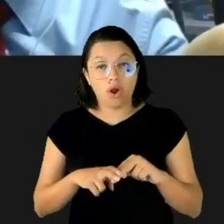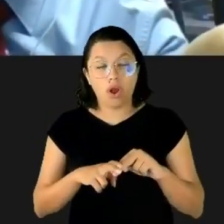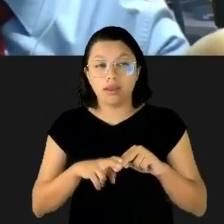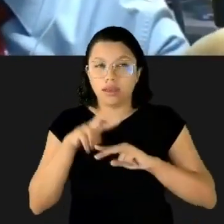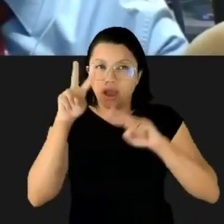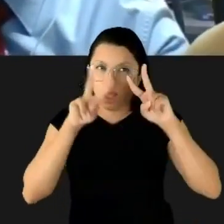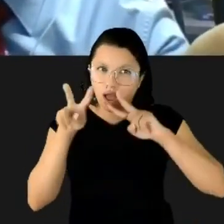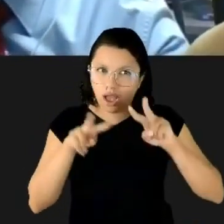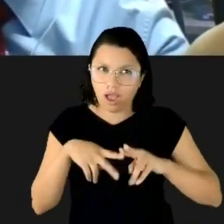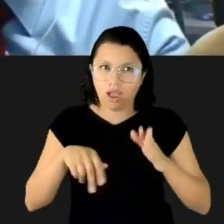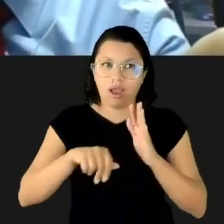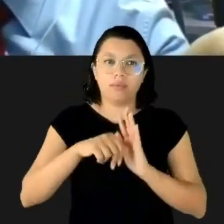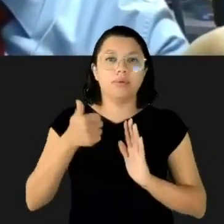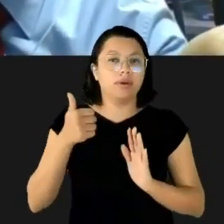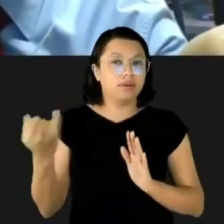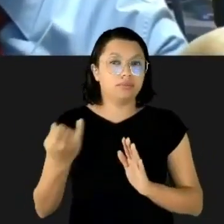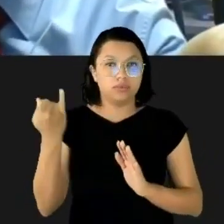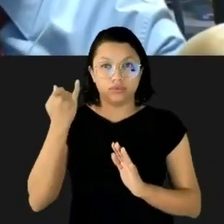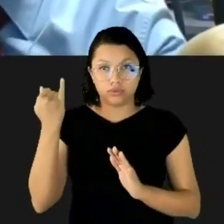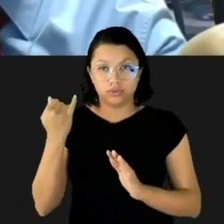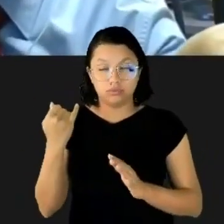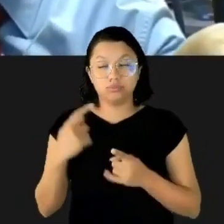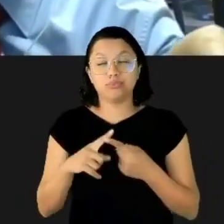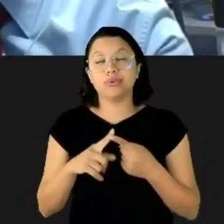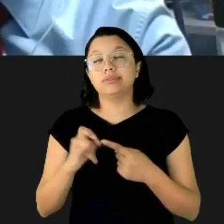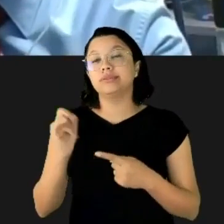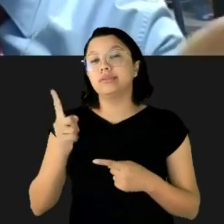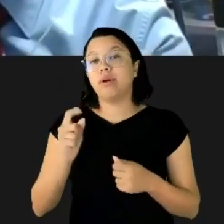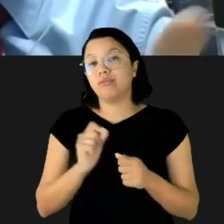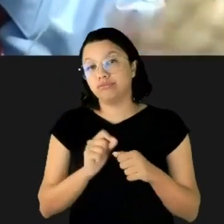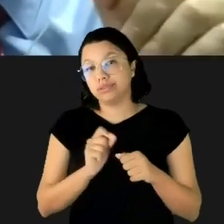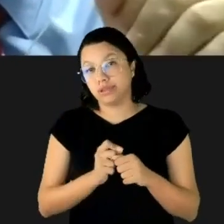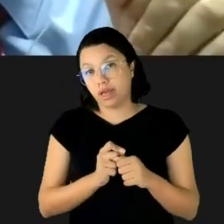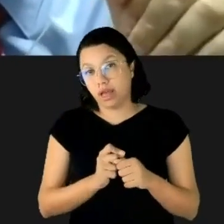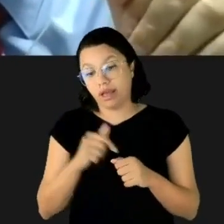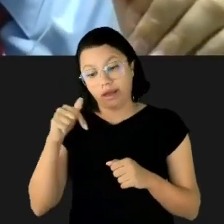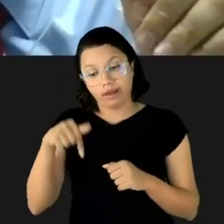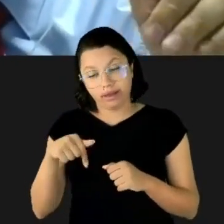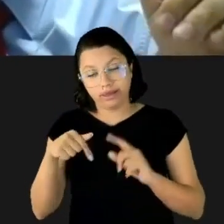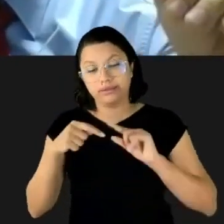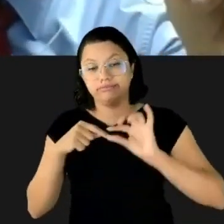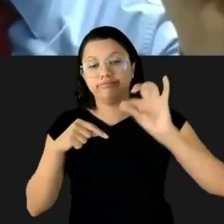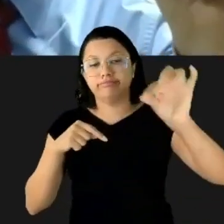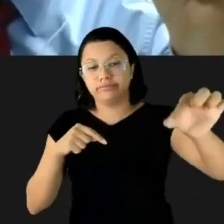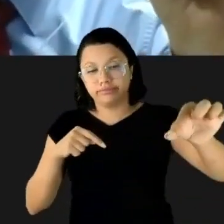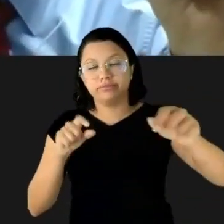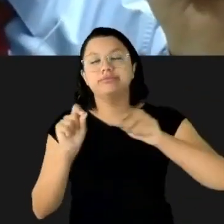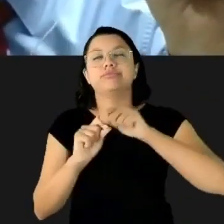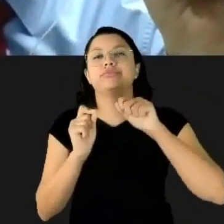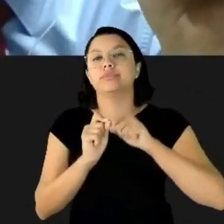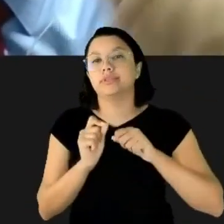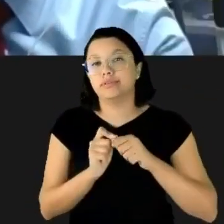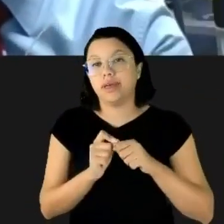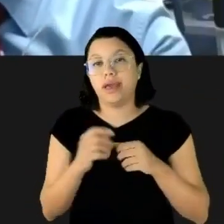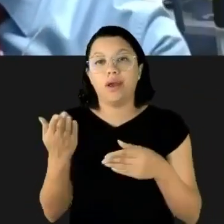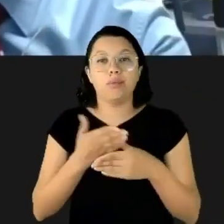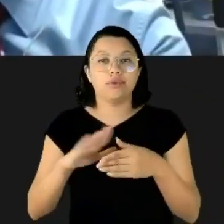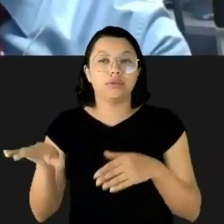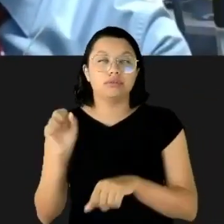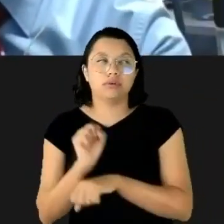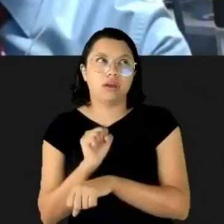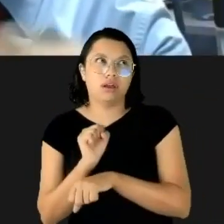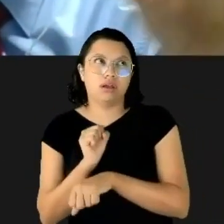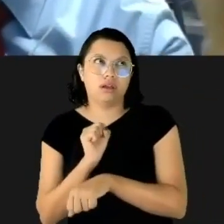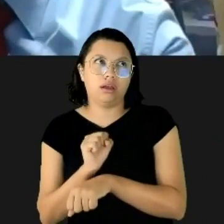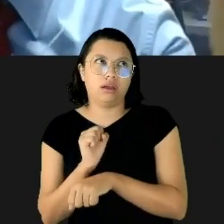importante porque se você não fizer triagem aqui você vai fazer aqui e aí o processo fica ali dois anos aguardando a triagem quando você vê você